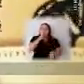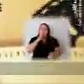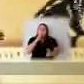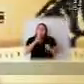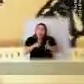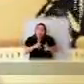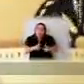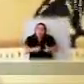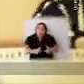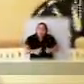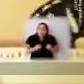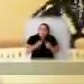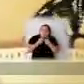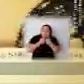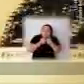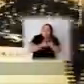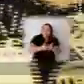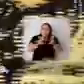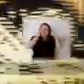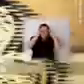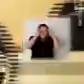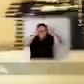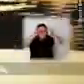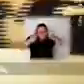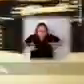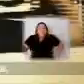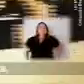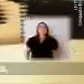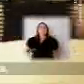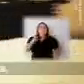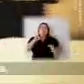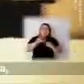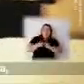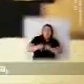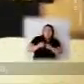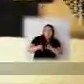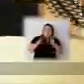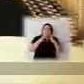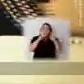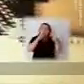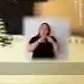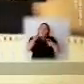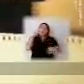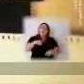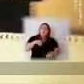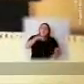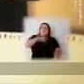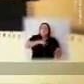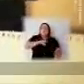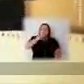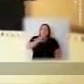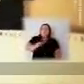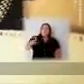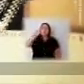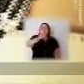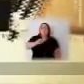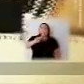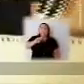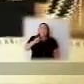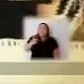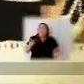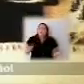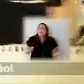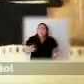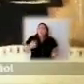e fresquinha Eu quero dignidade Quero que as escolas ensinem matemática, português, geografia Minhas